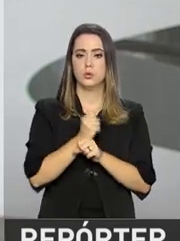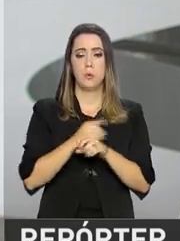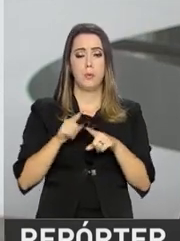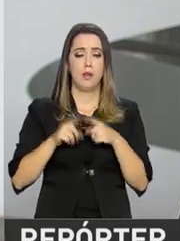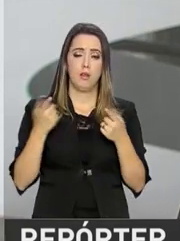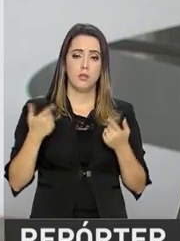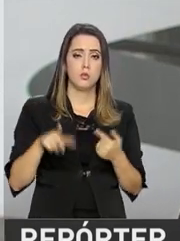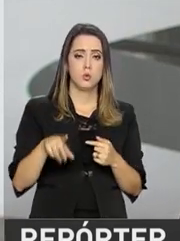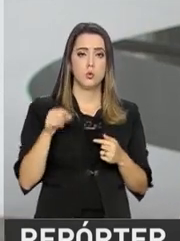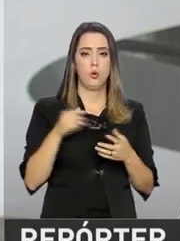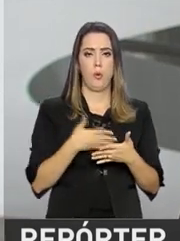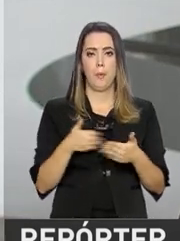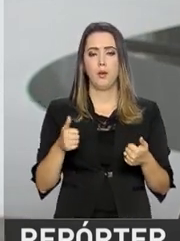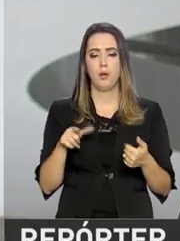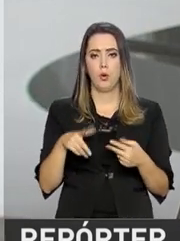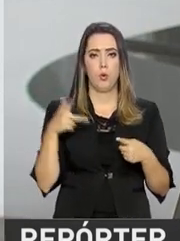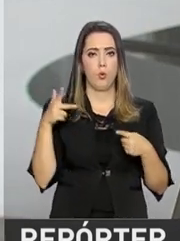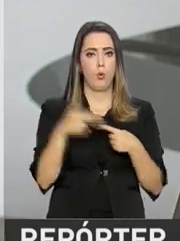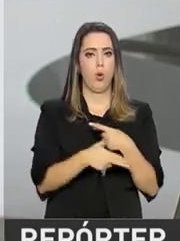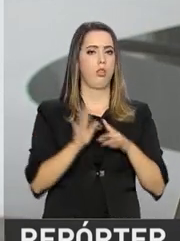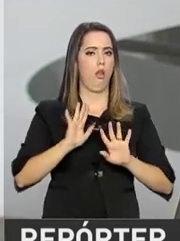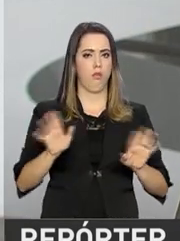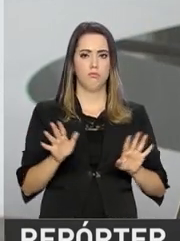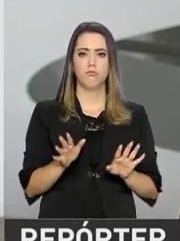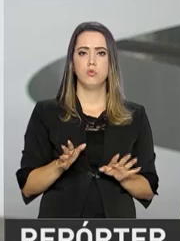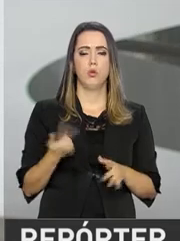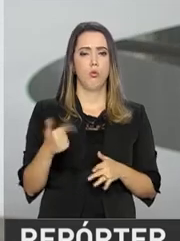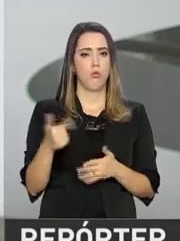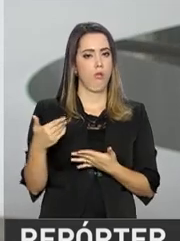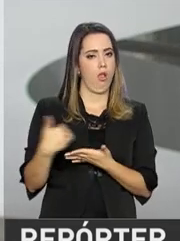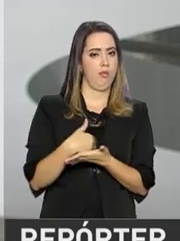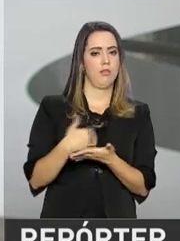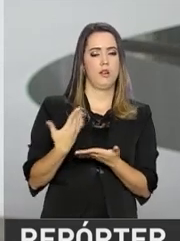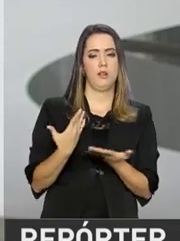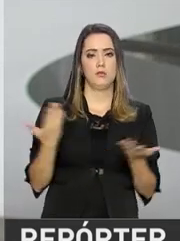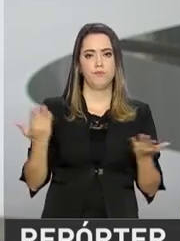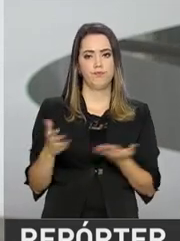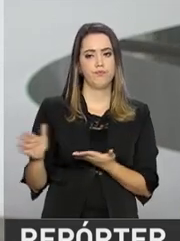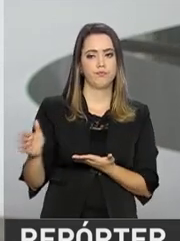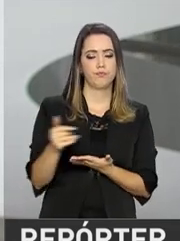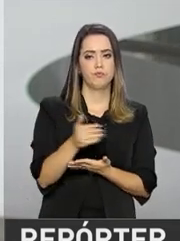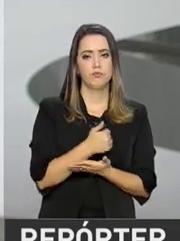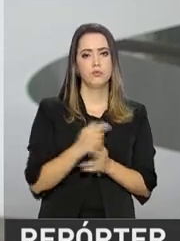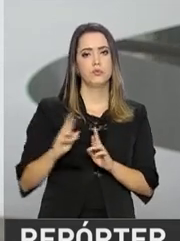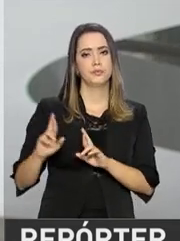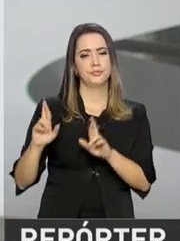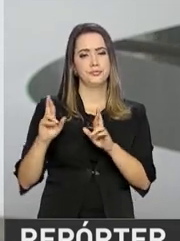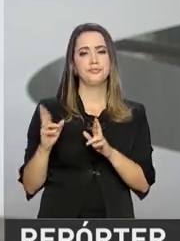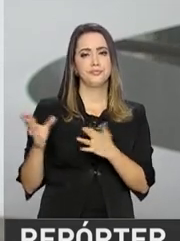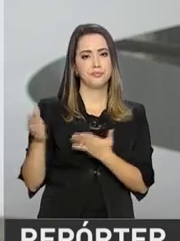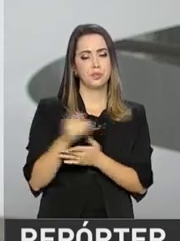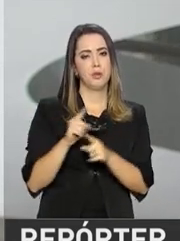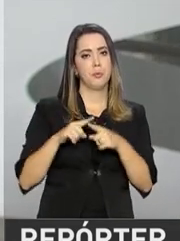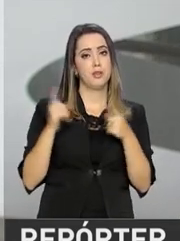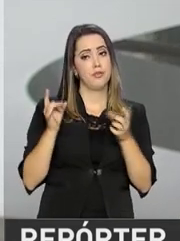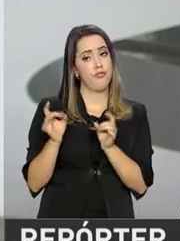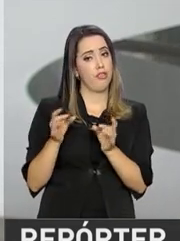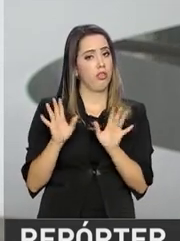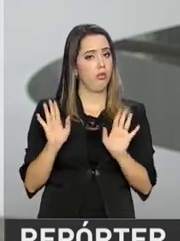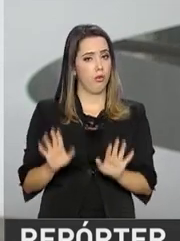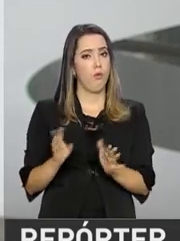o governo federal resolveu congelar esses recursos que são as receitas estimadas com a privatização